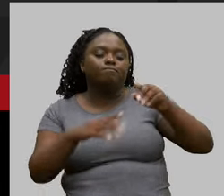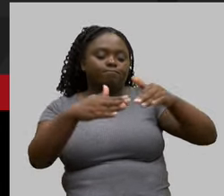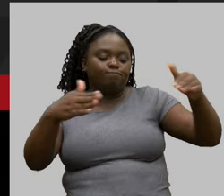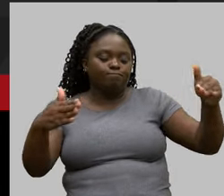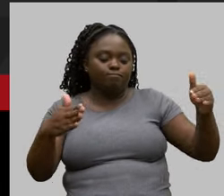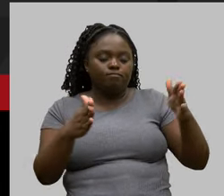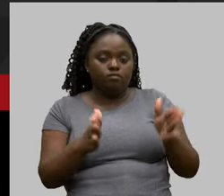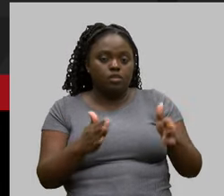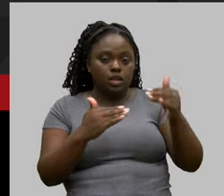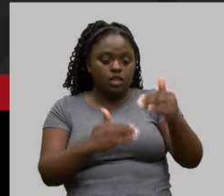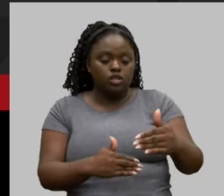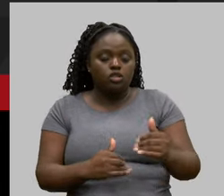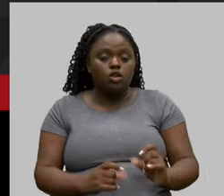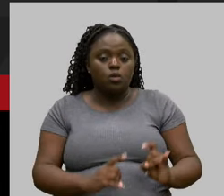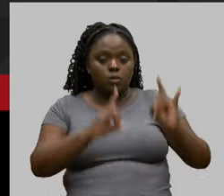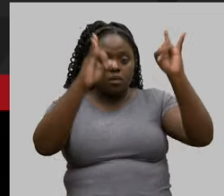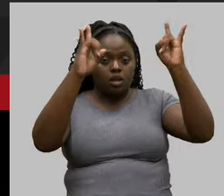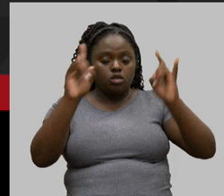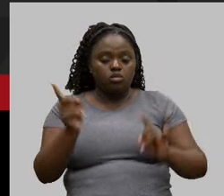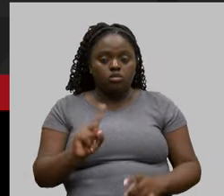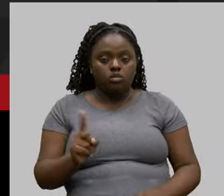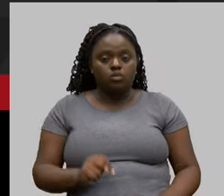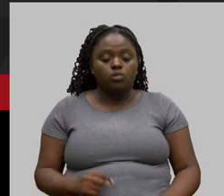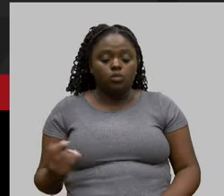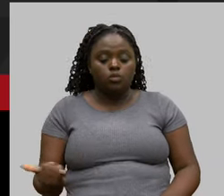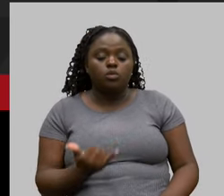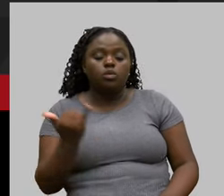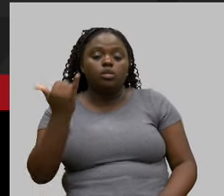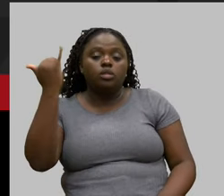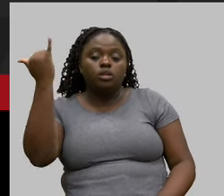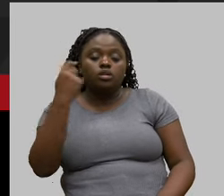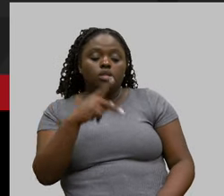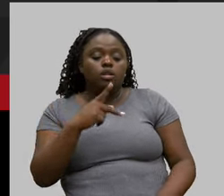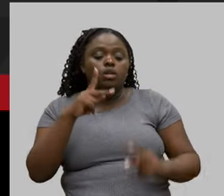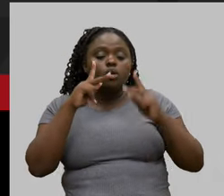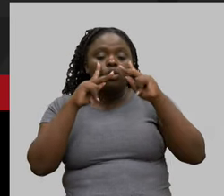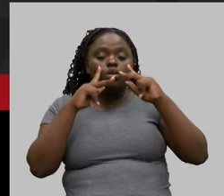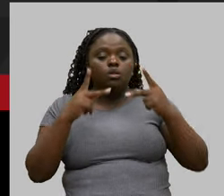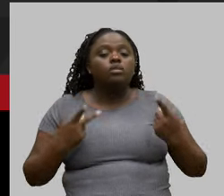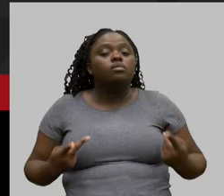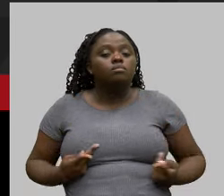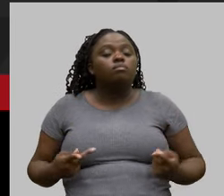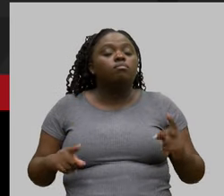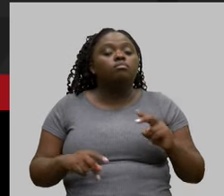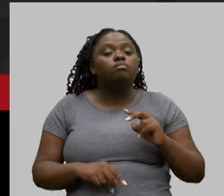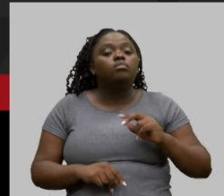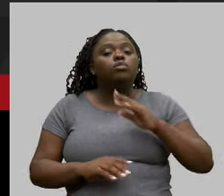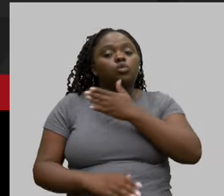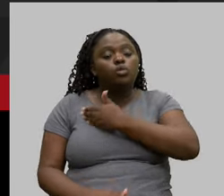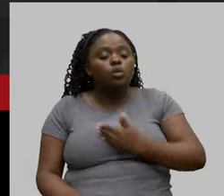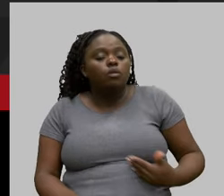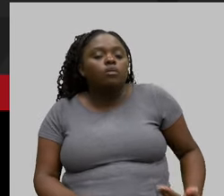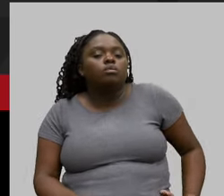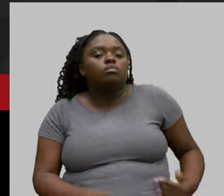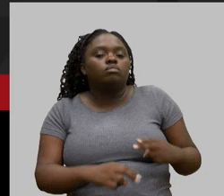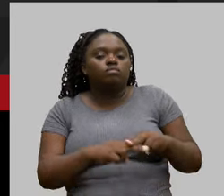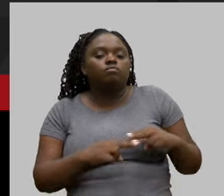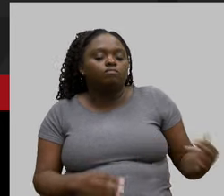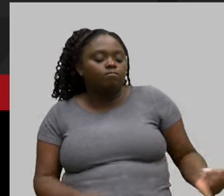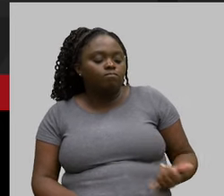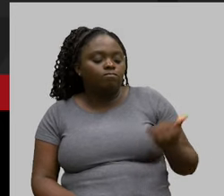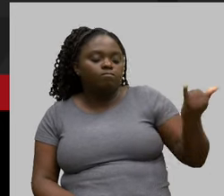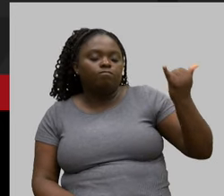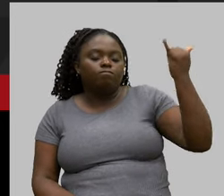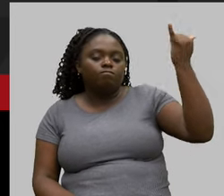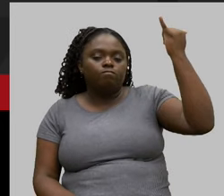Previdência Social não o importante ali é ter o reconhecimento do governo pela importância da Previdência Social e